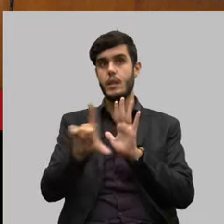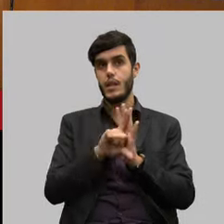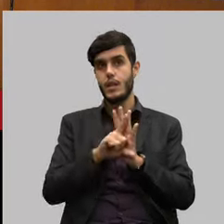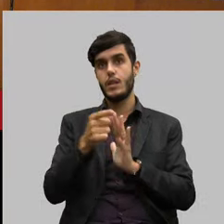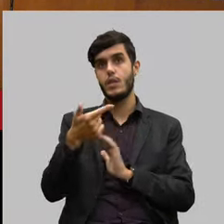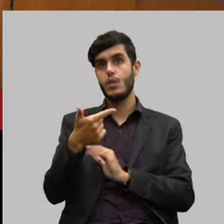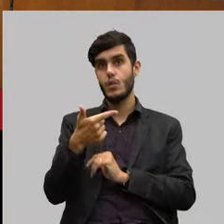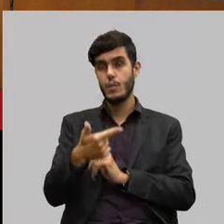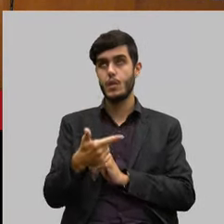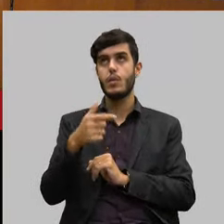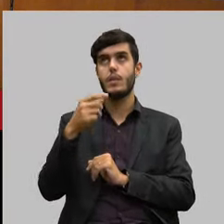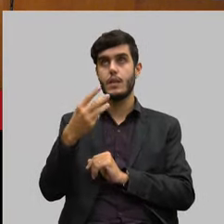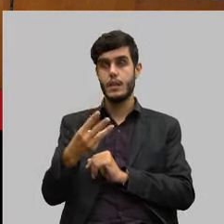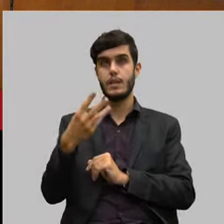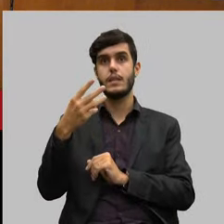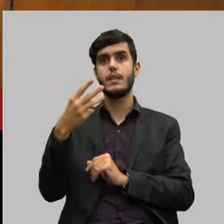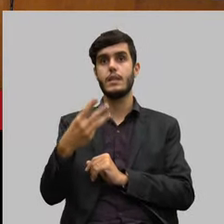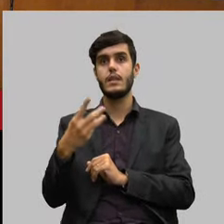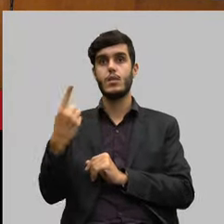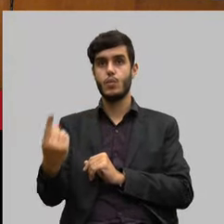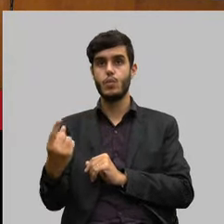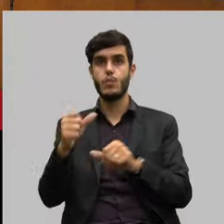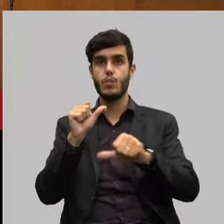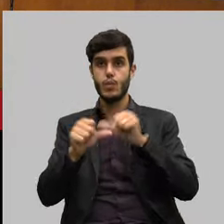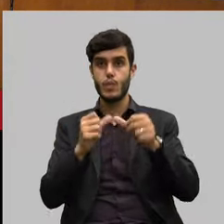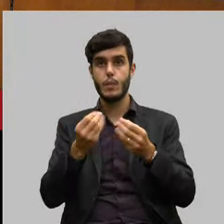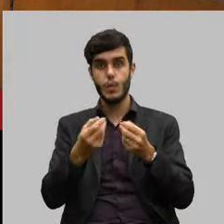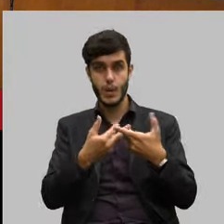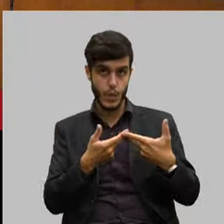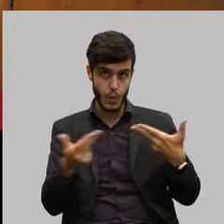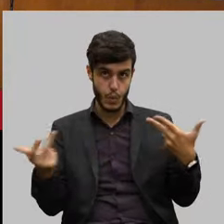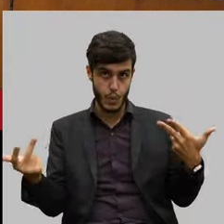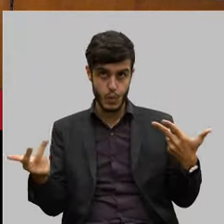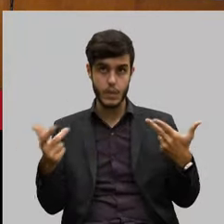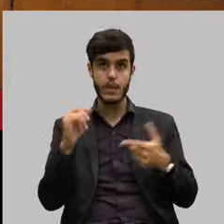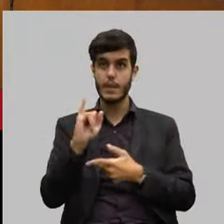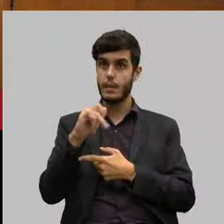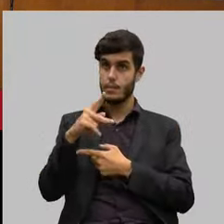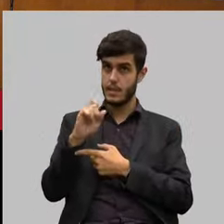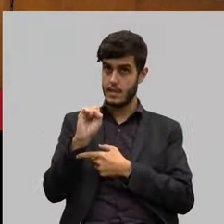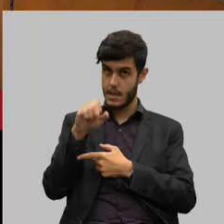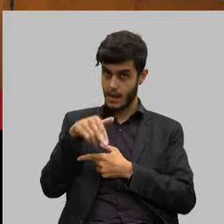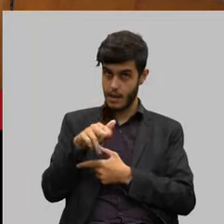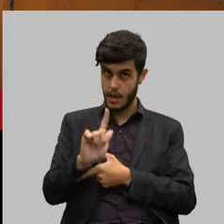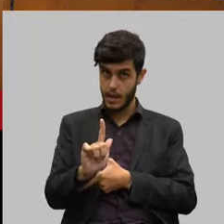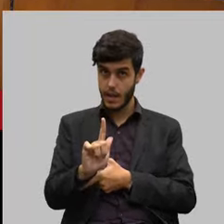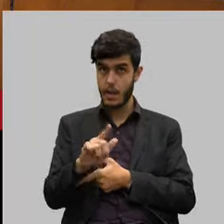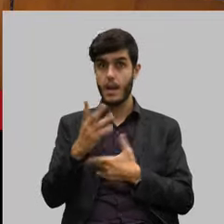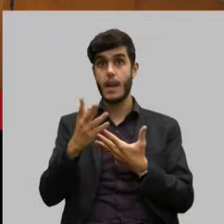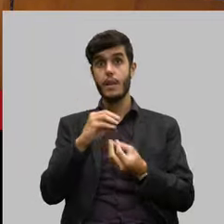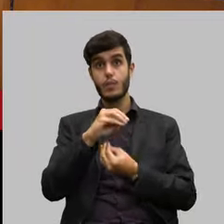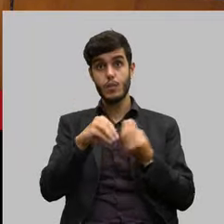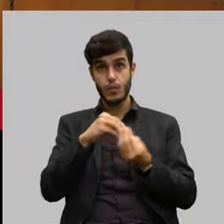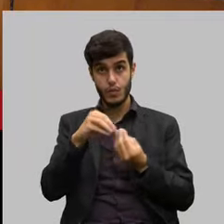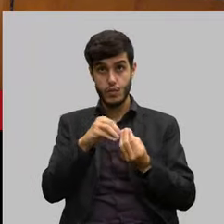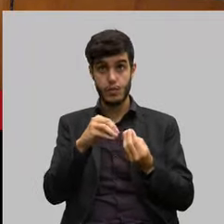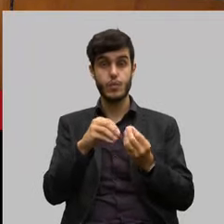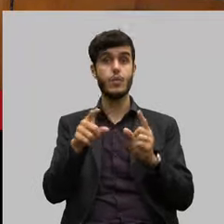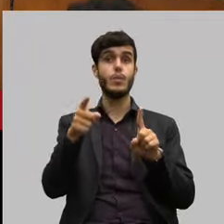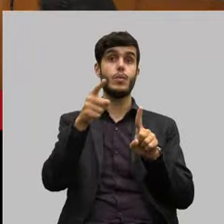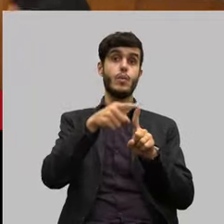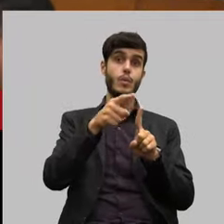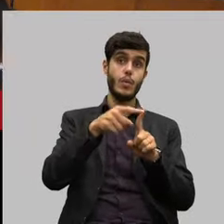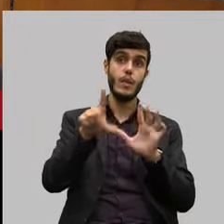238 que muda muito muito o ipseng E aí você misturam mudanças que são de lei